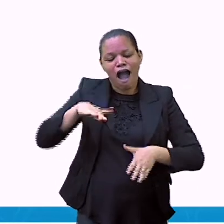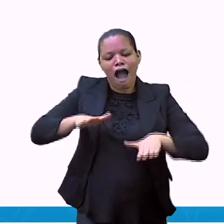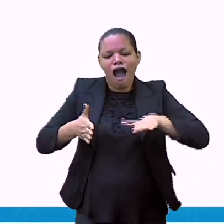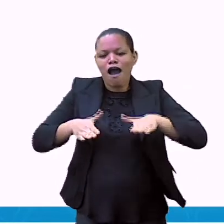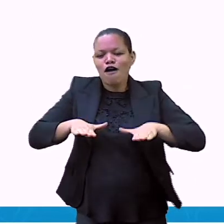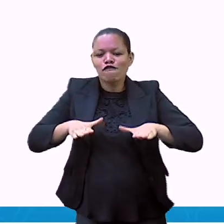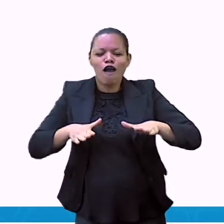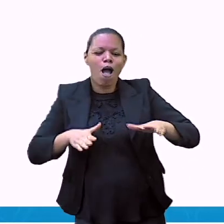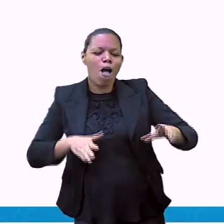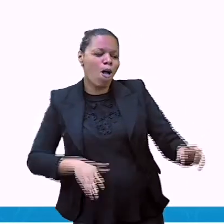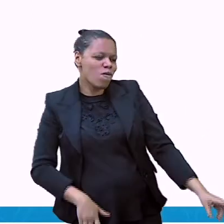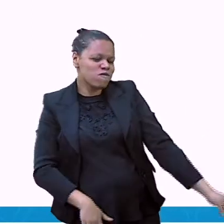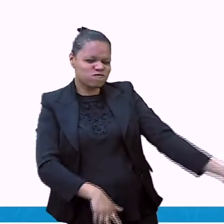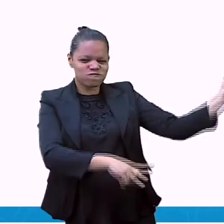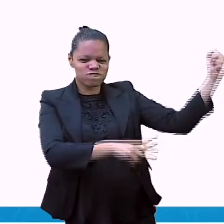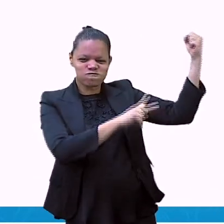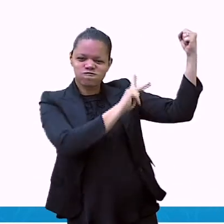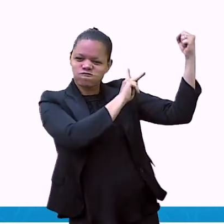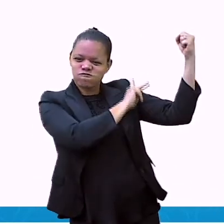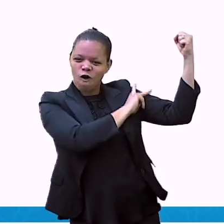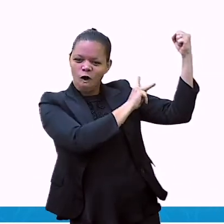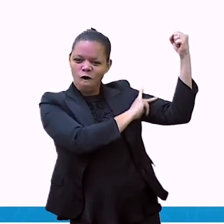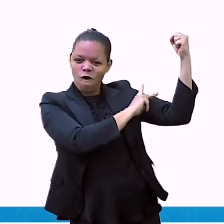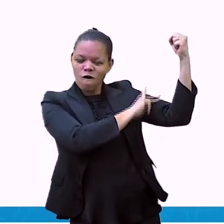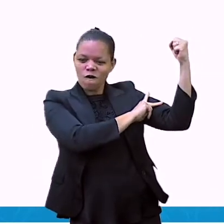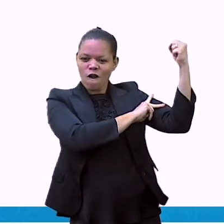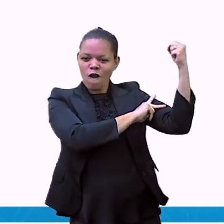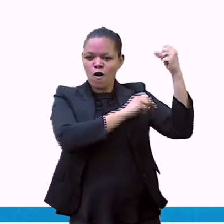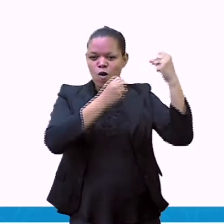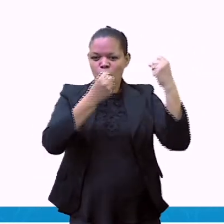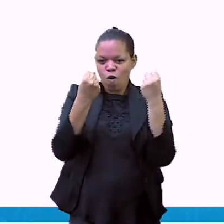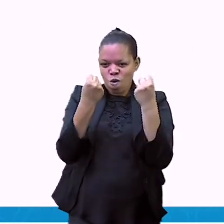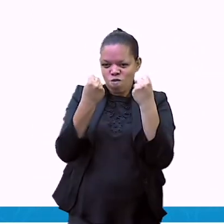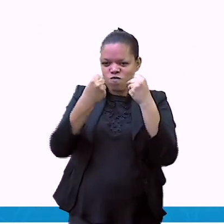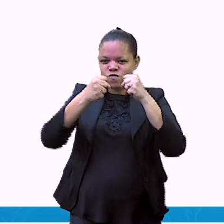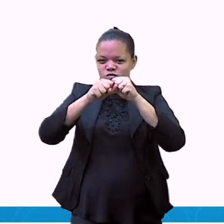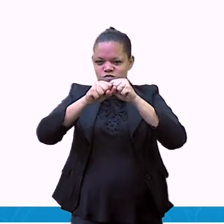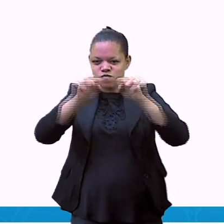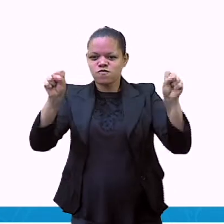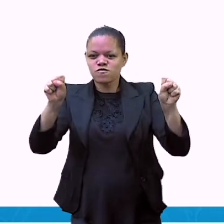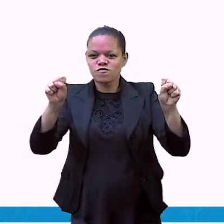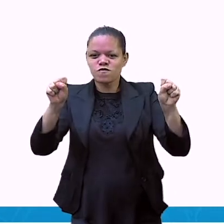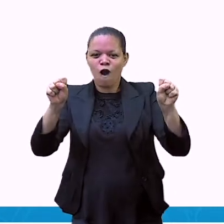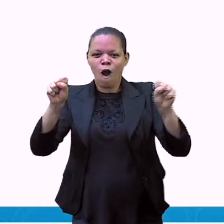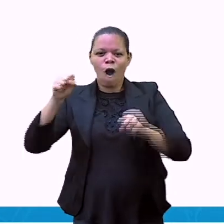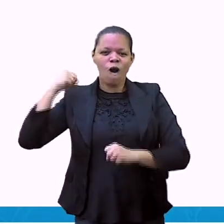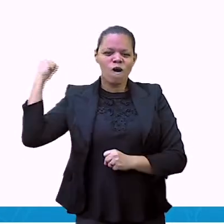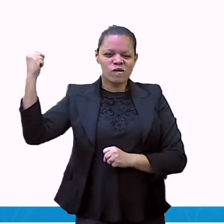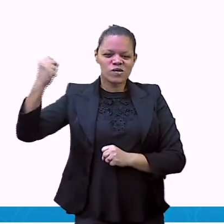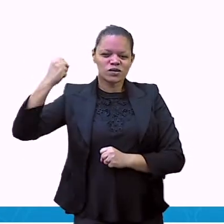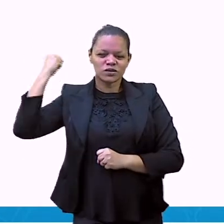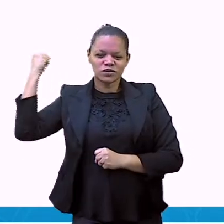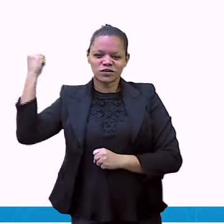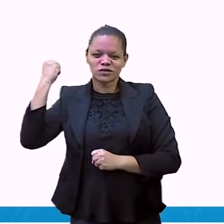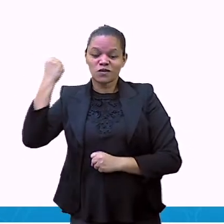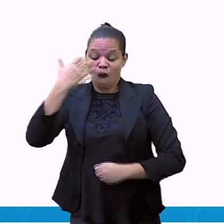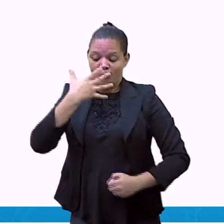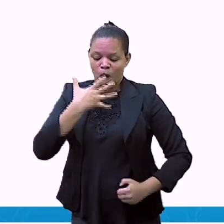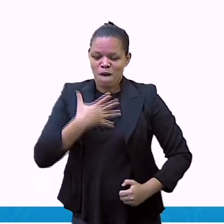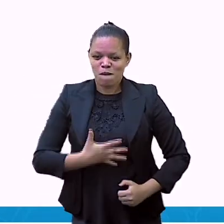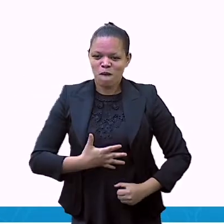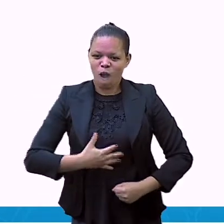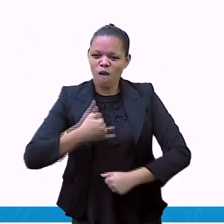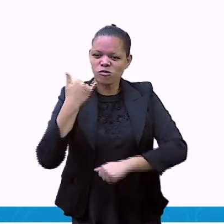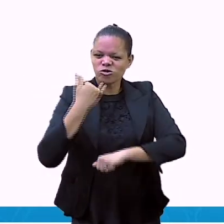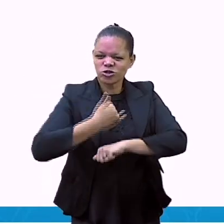Hércules, Sansão vencedor, peito de aço goleador. Mas o que importa o